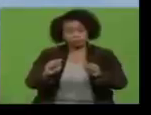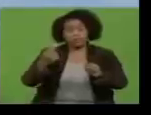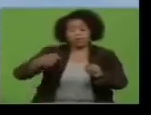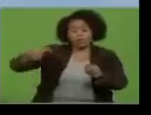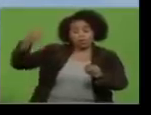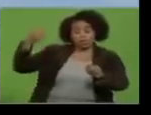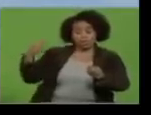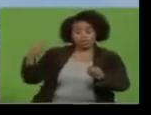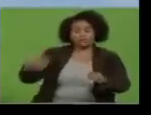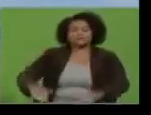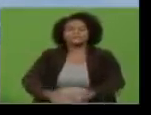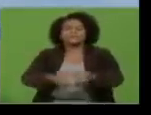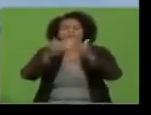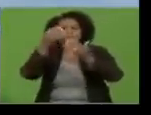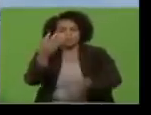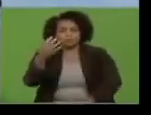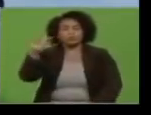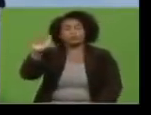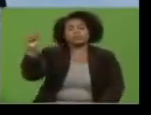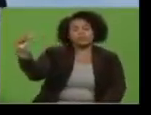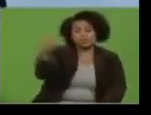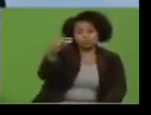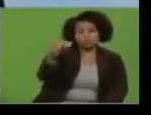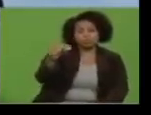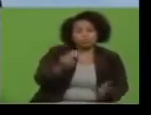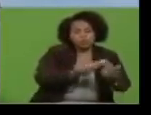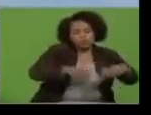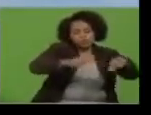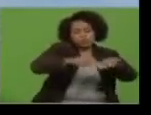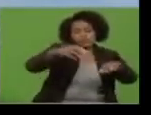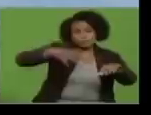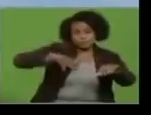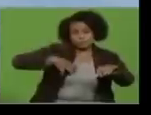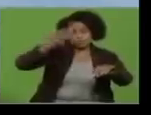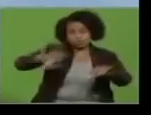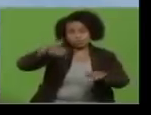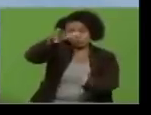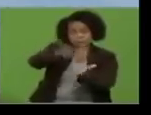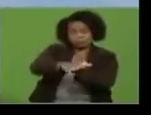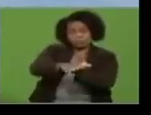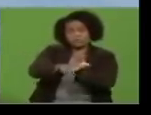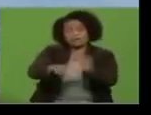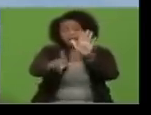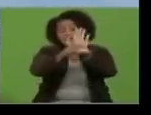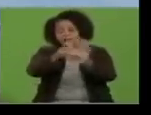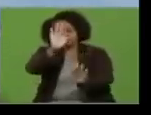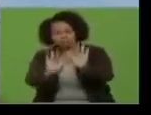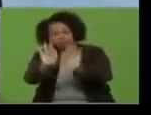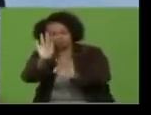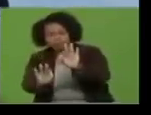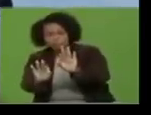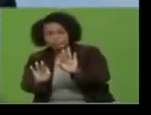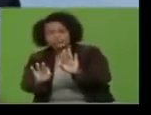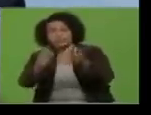dia 4 de agosto, o Conselho de Ministros aprovou a proposta da revisão da Lei de Calamidades, que